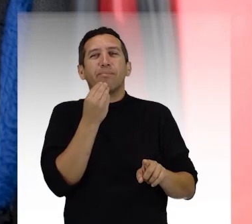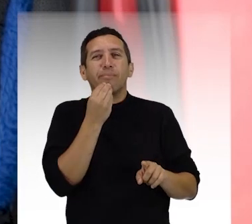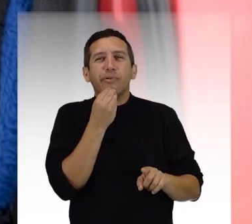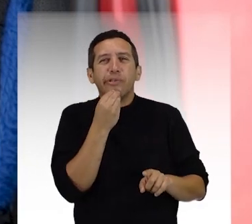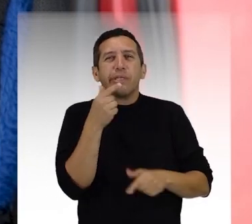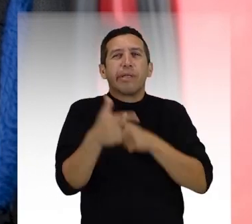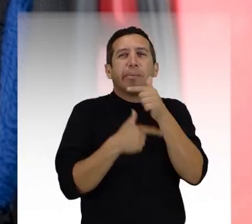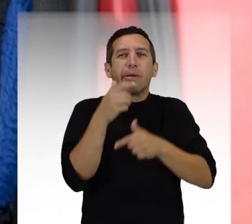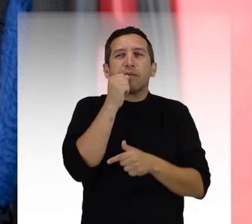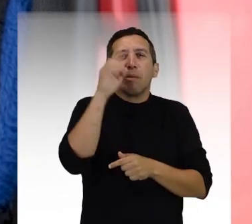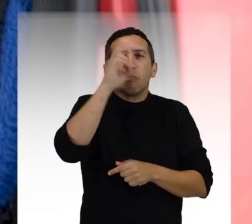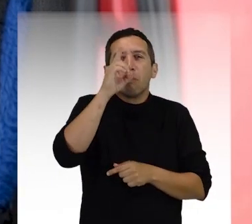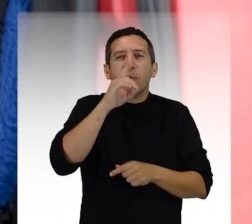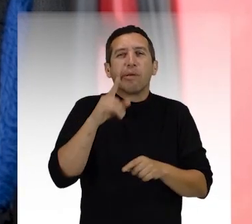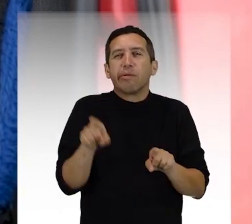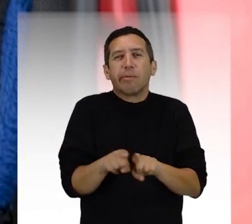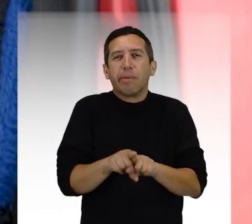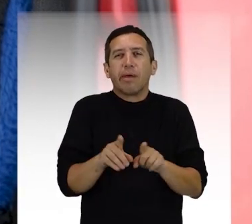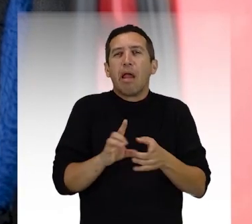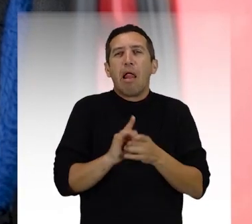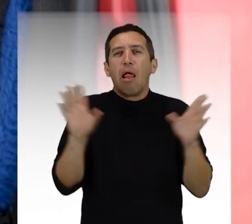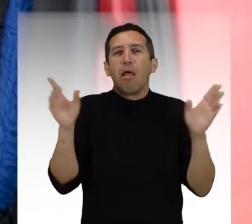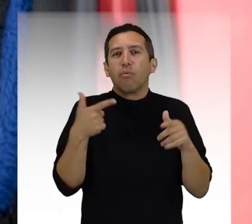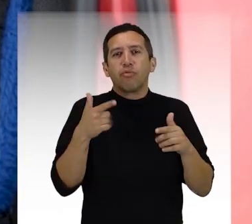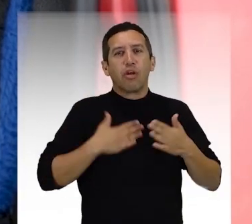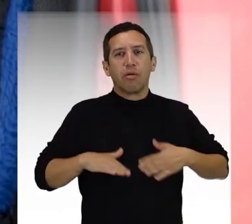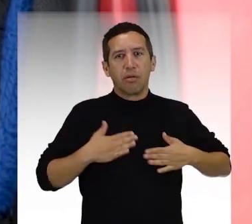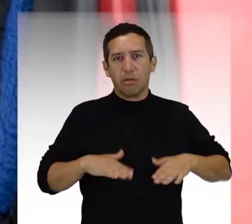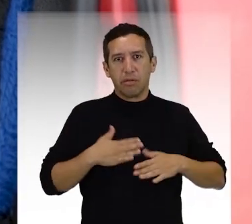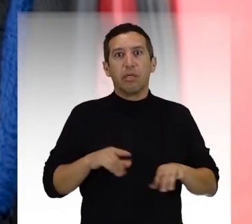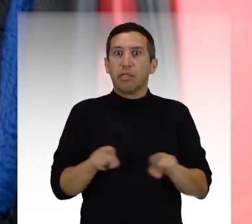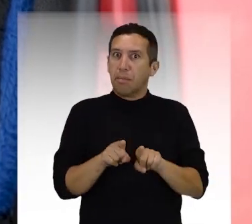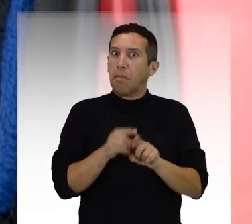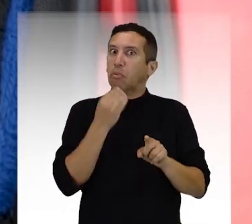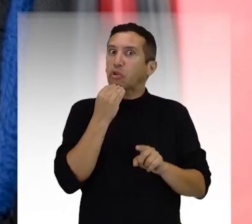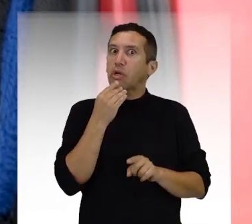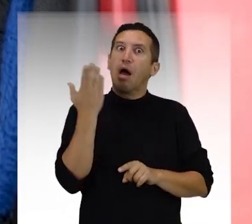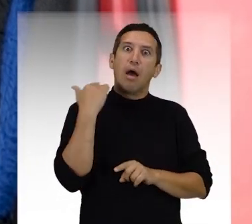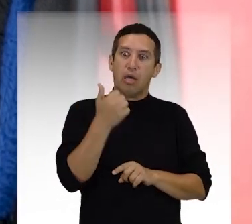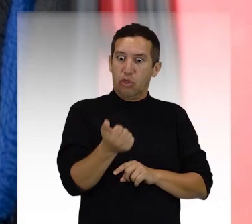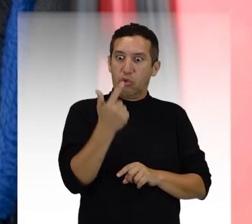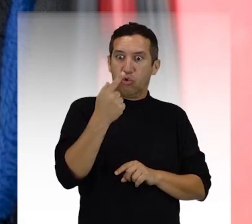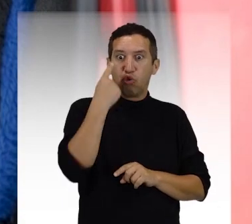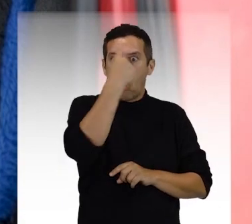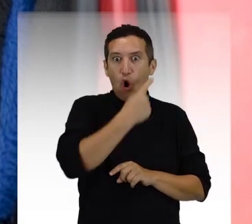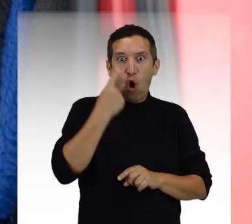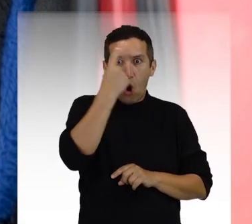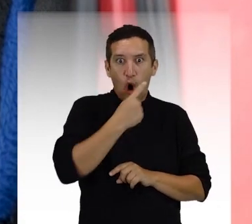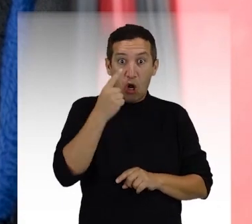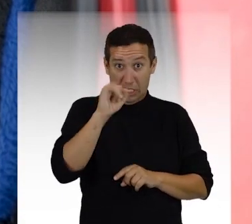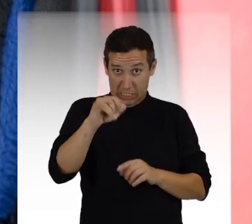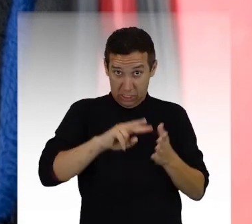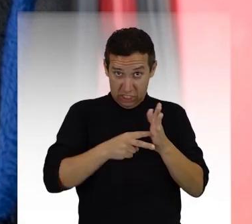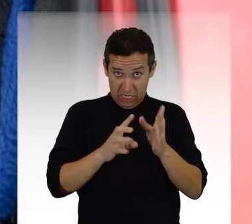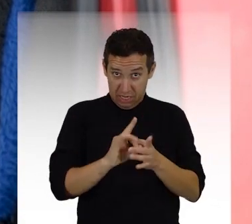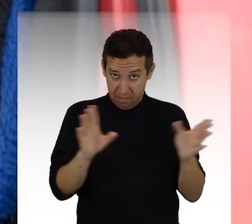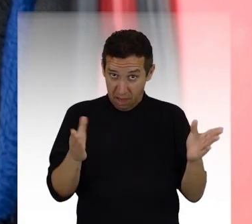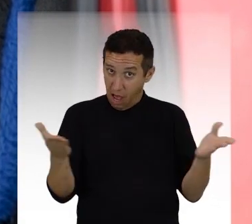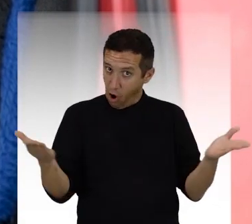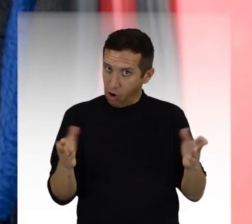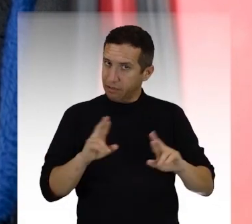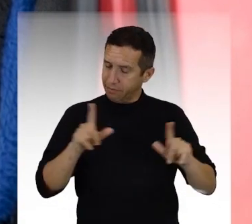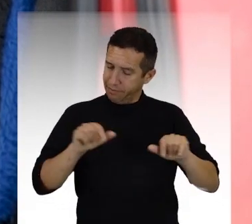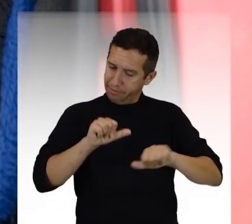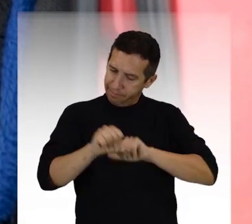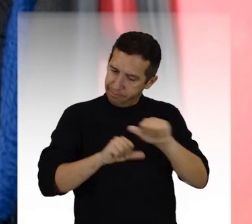prática, era de apenas 8 horas, enquanto o descanso semanal remunerado podia ser acumulado e fracionado. Também era possível a